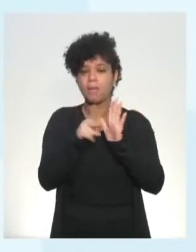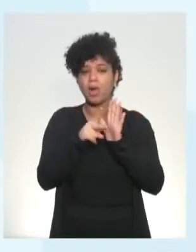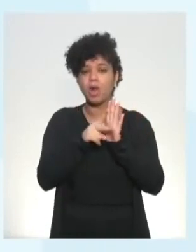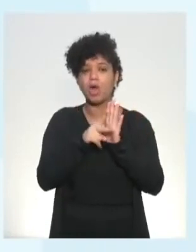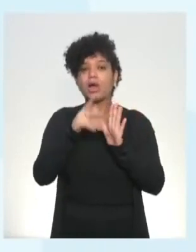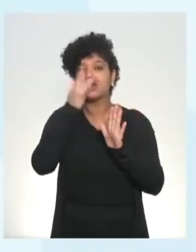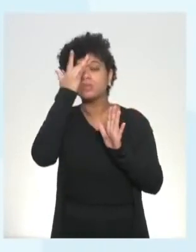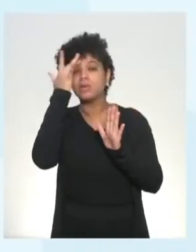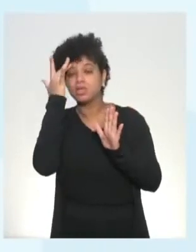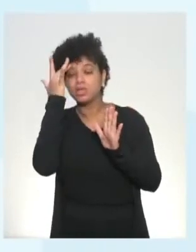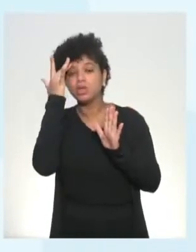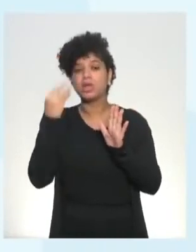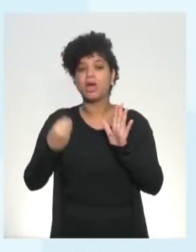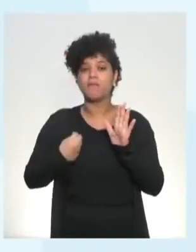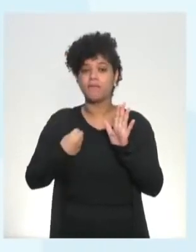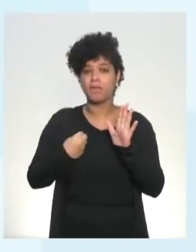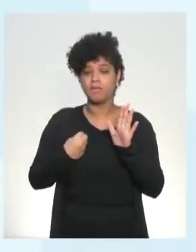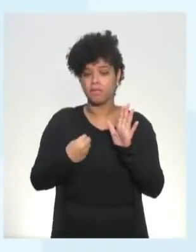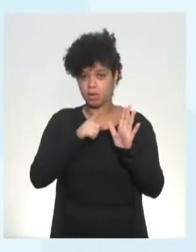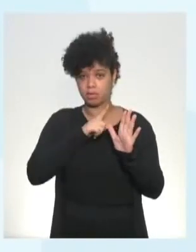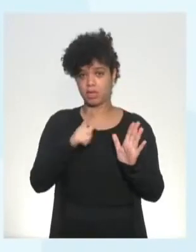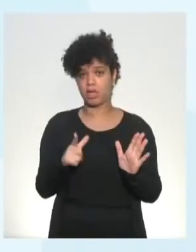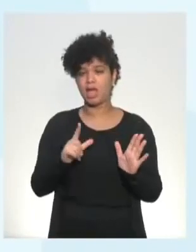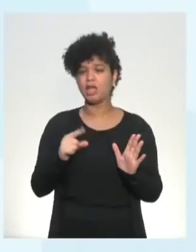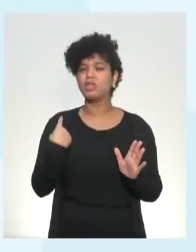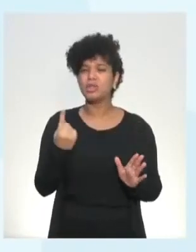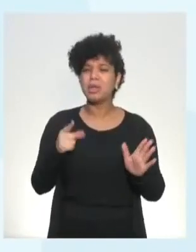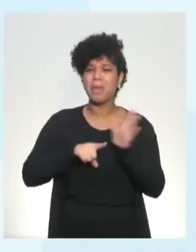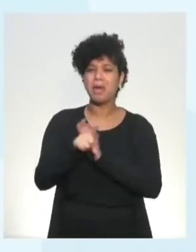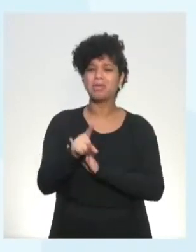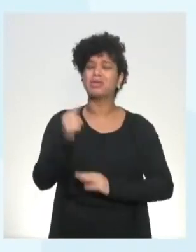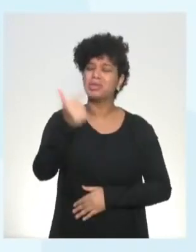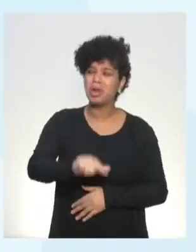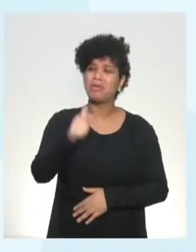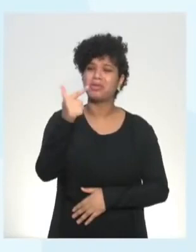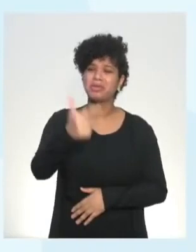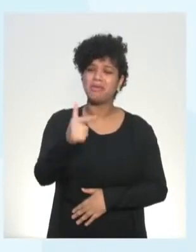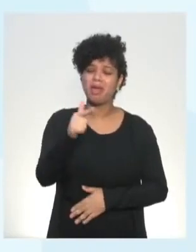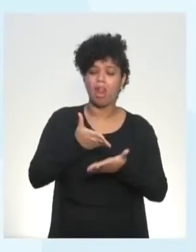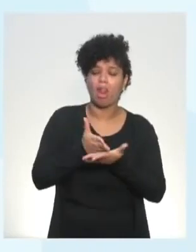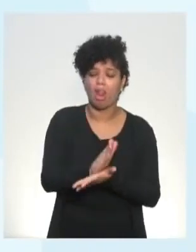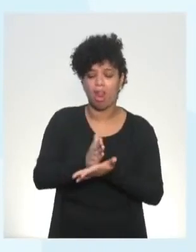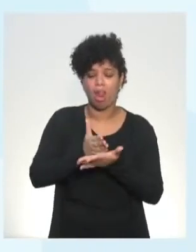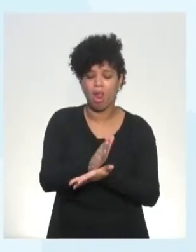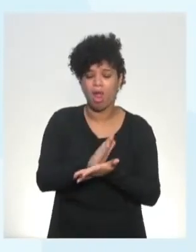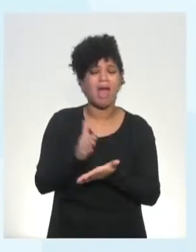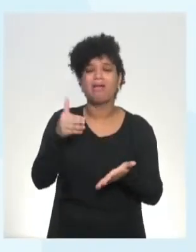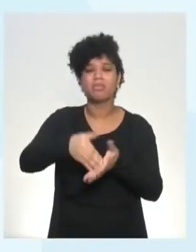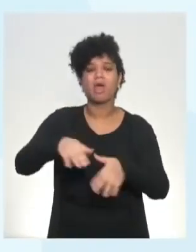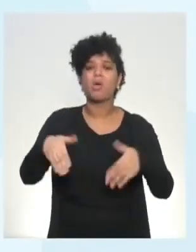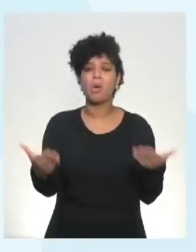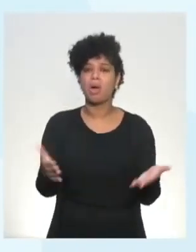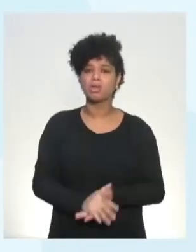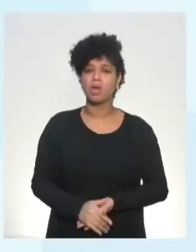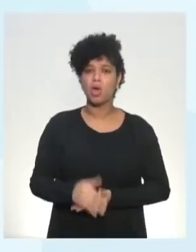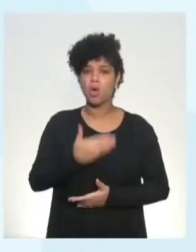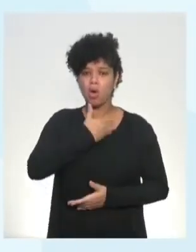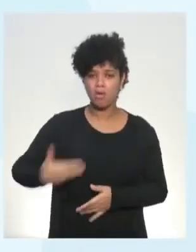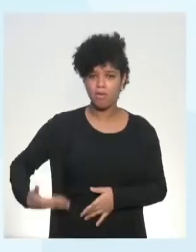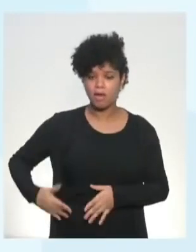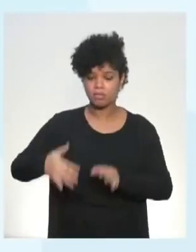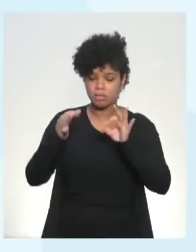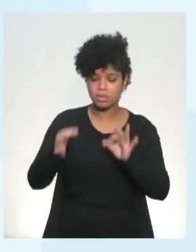pelos moradores. Perguntamos, vamos ter que conviver com esse incômodo até quando? Não há autoridade que possa governar de forma justa